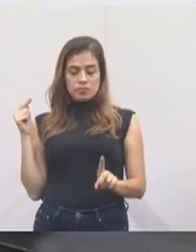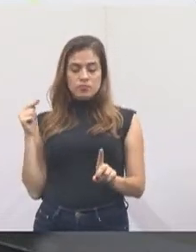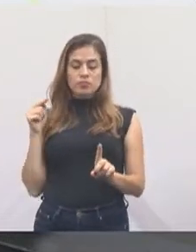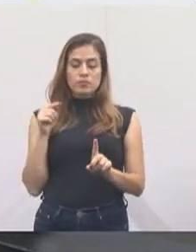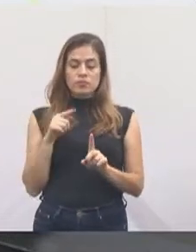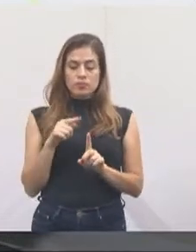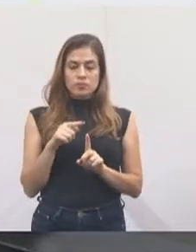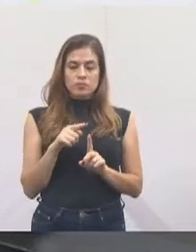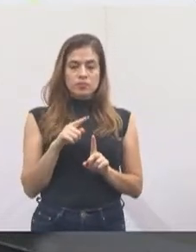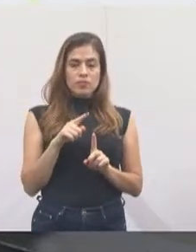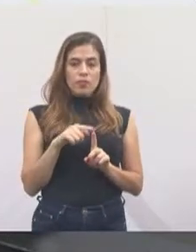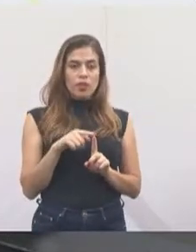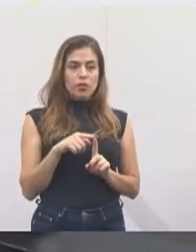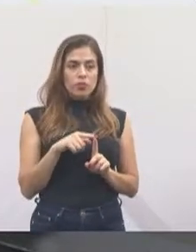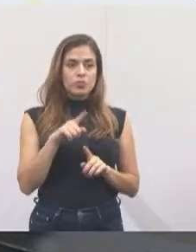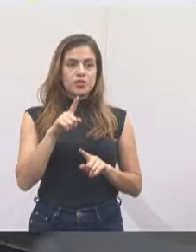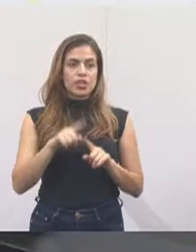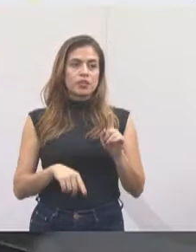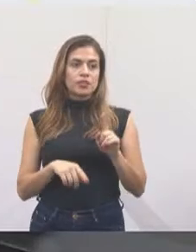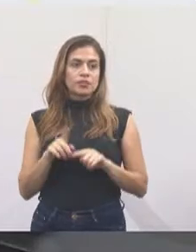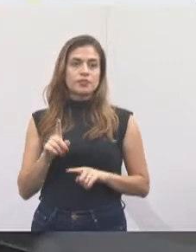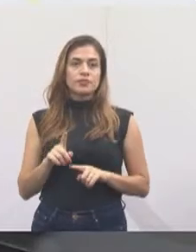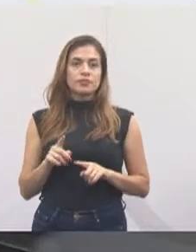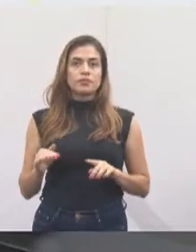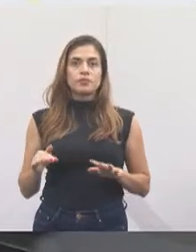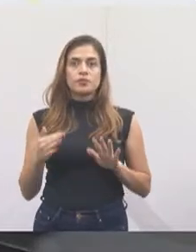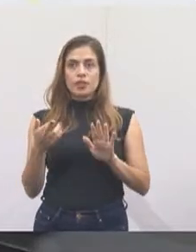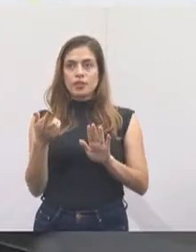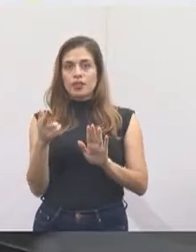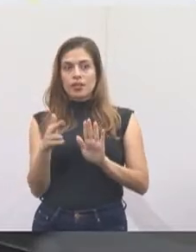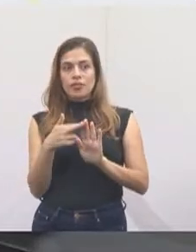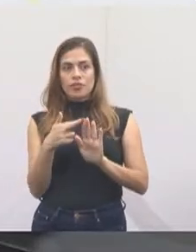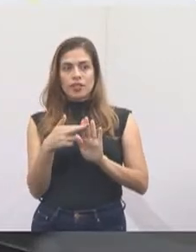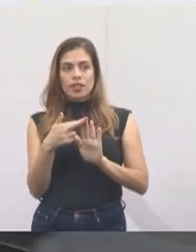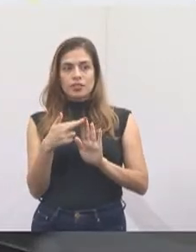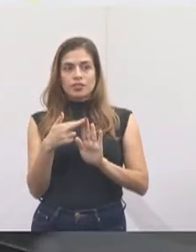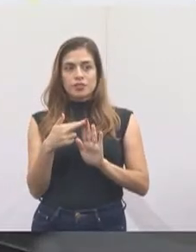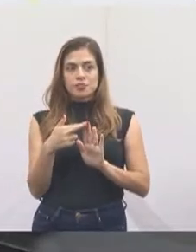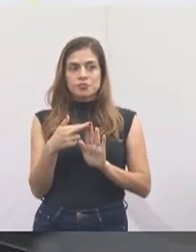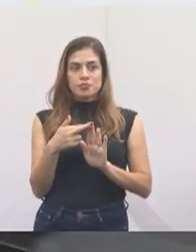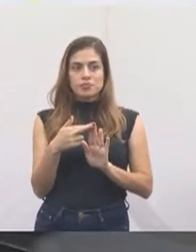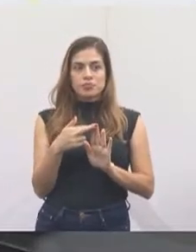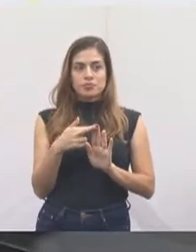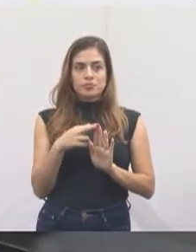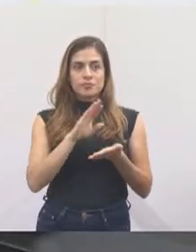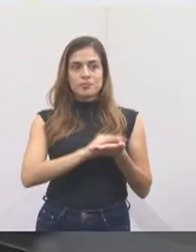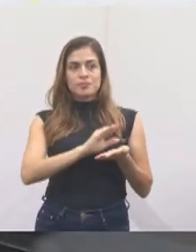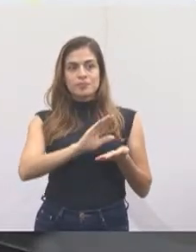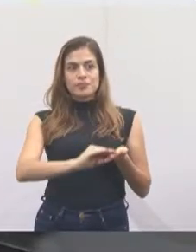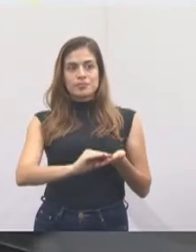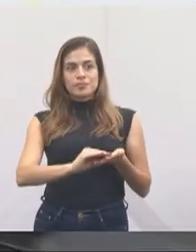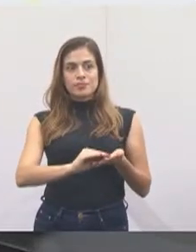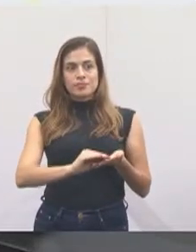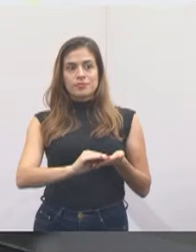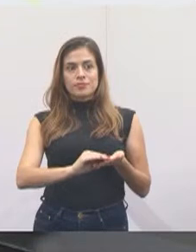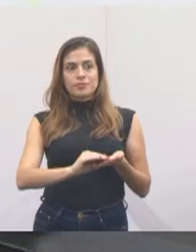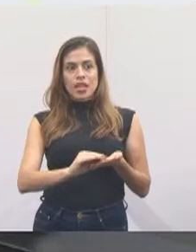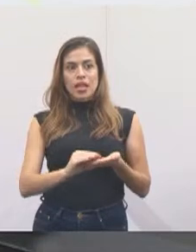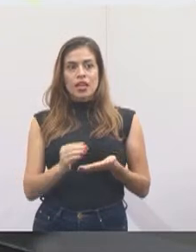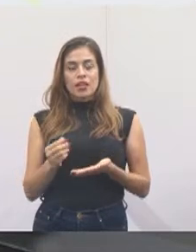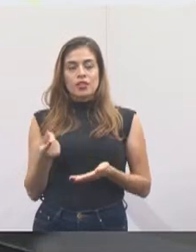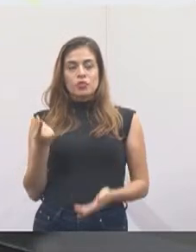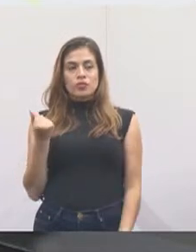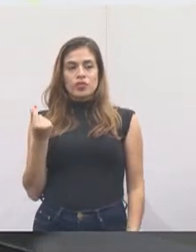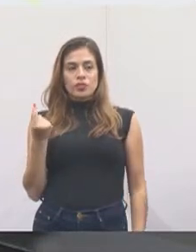objeto do termo referência Isto é faremos a ata registro de preço credenciamento e